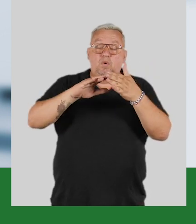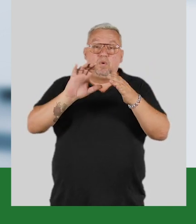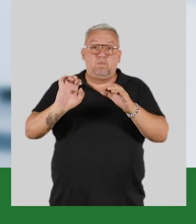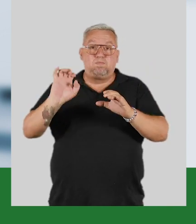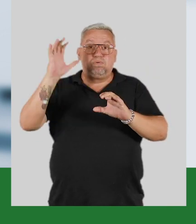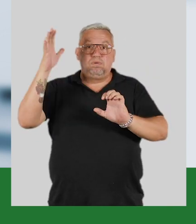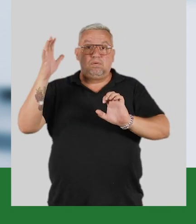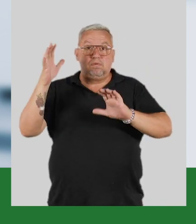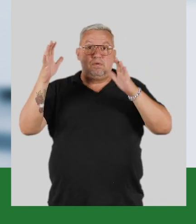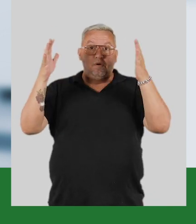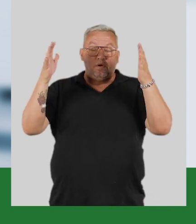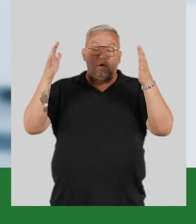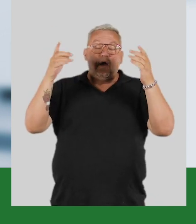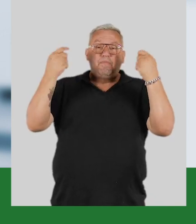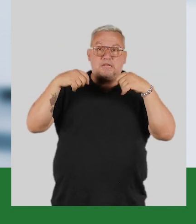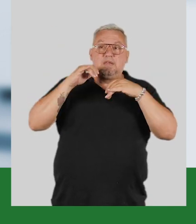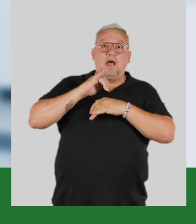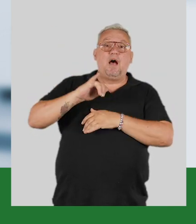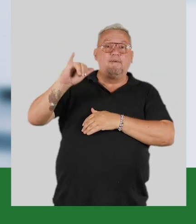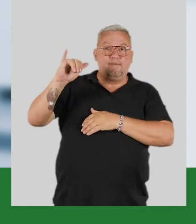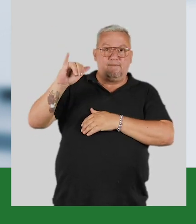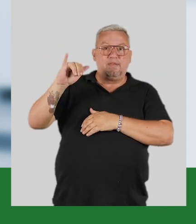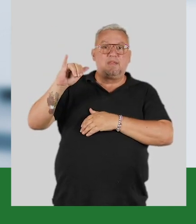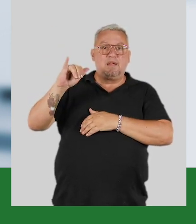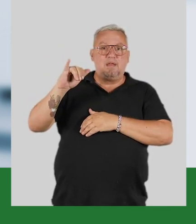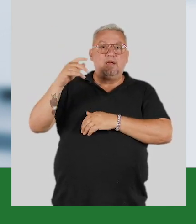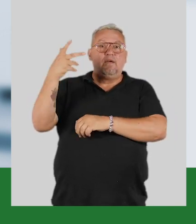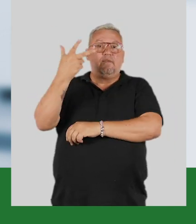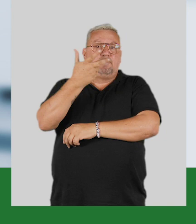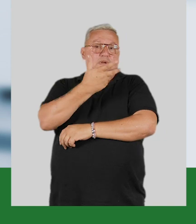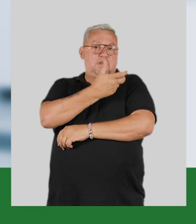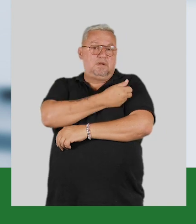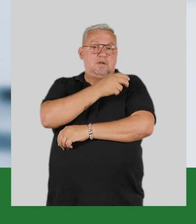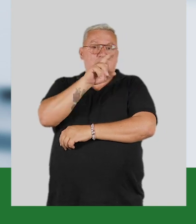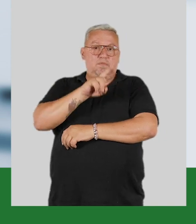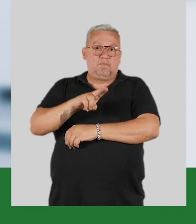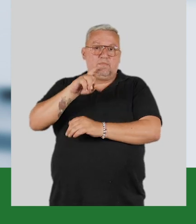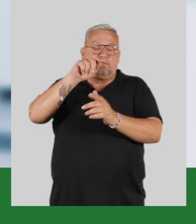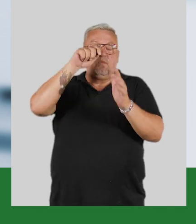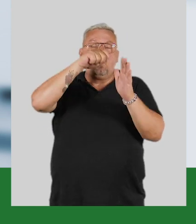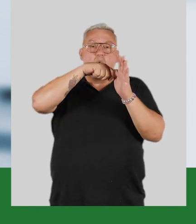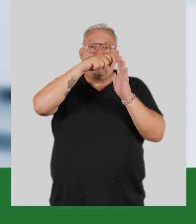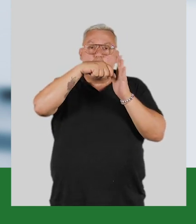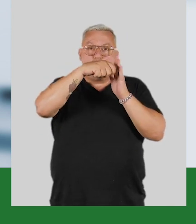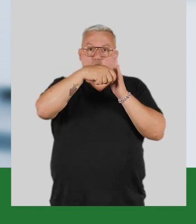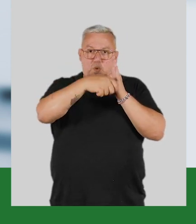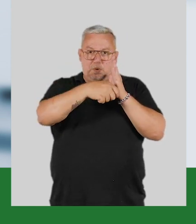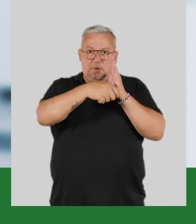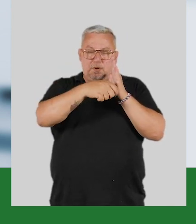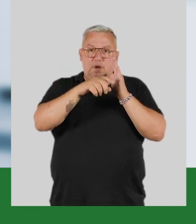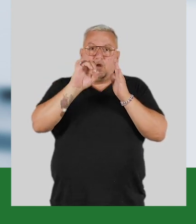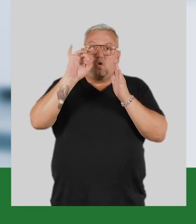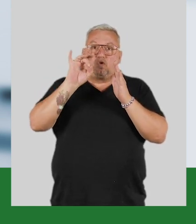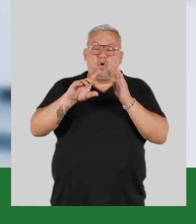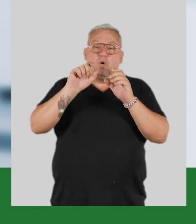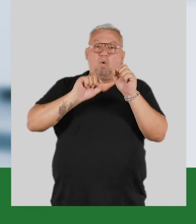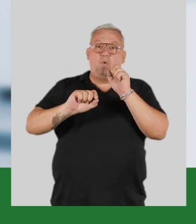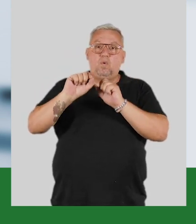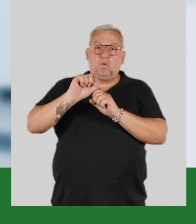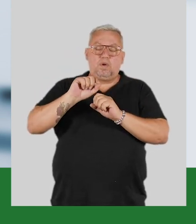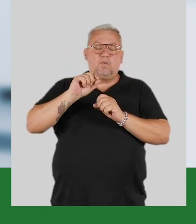eventos adversos precisam ser notificados. As vacinas que são usadas regularmente no calendário vacinal, nós recomendamos que apenas os